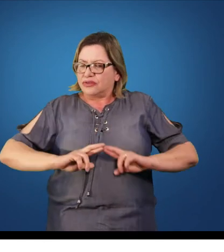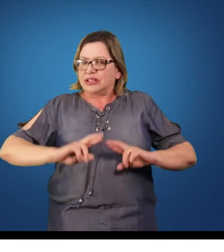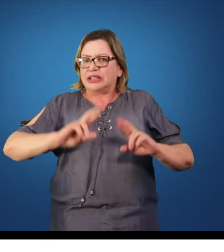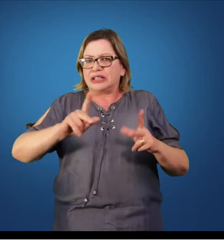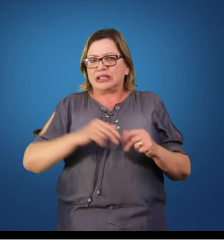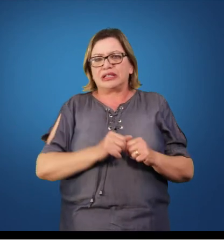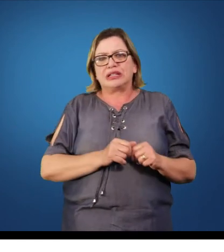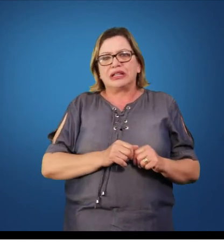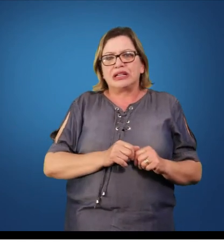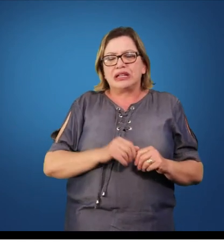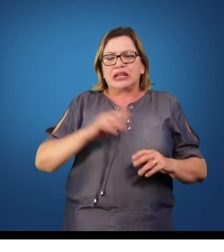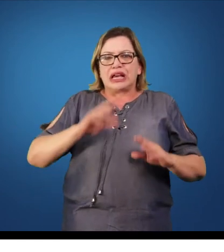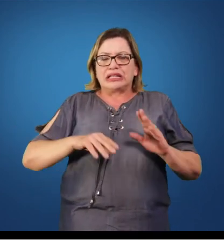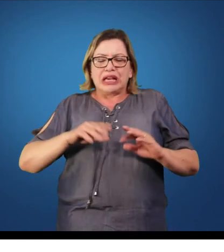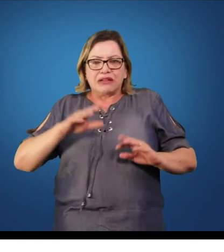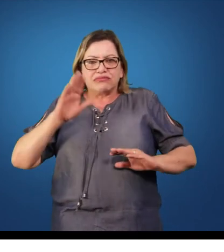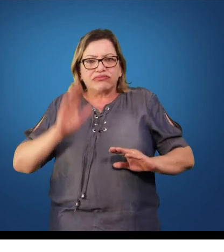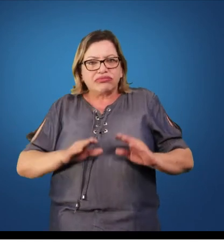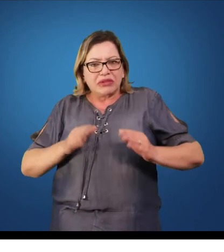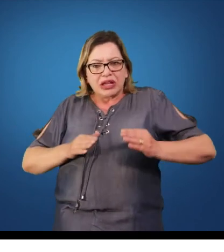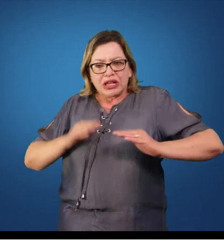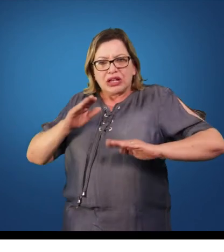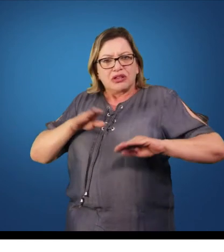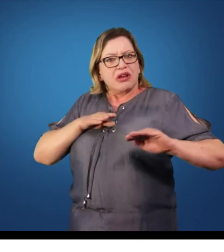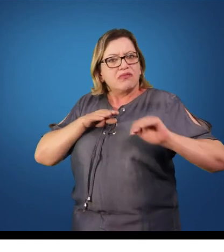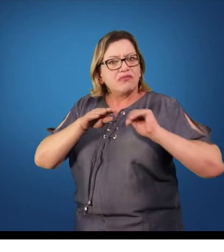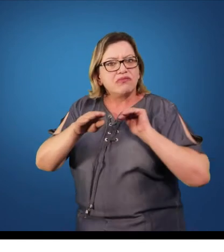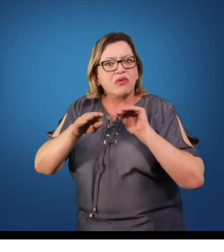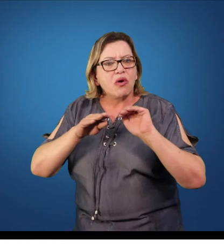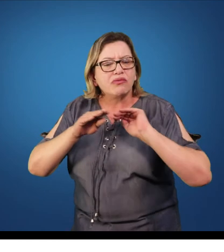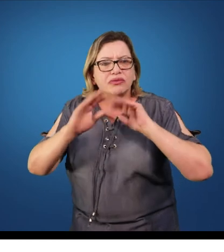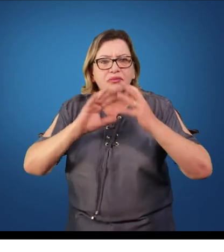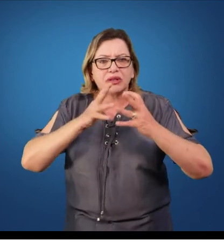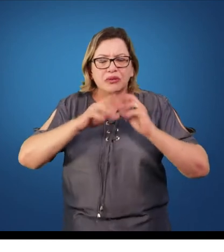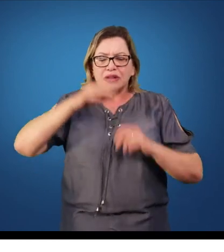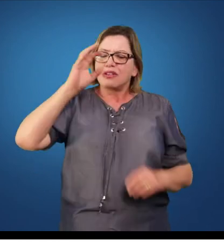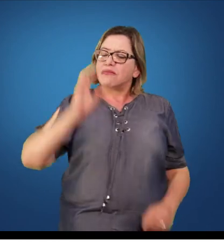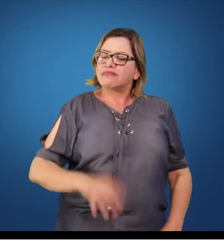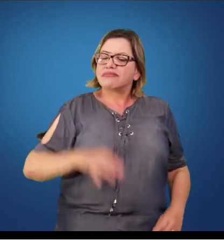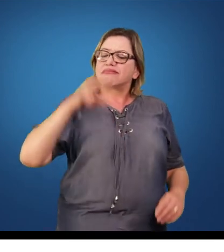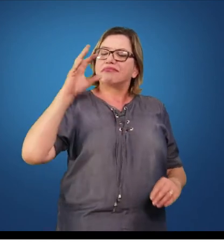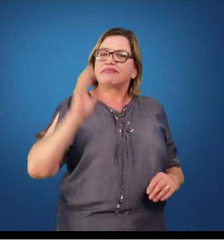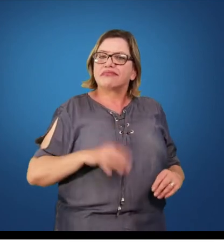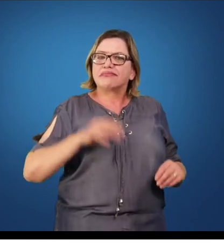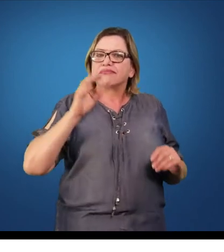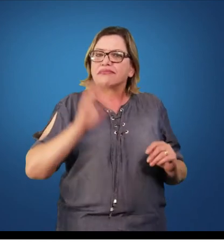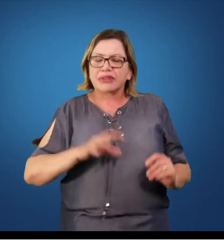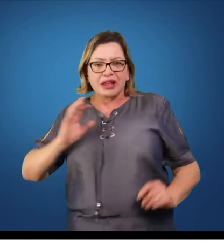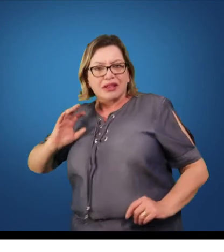Não. Drible é o momento que nós estamos quicando a bola no chão